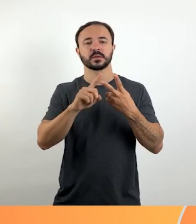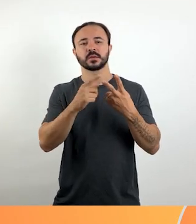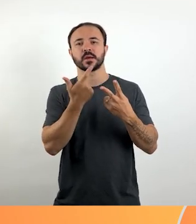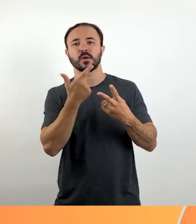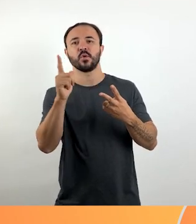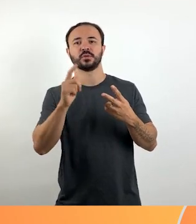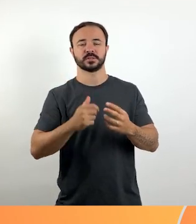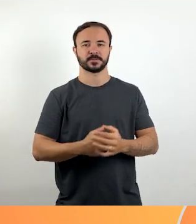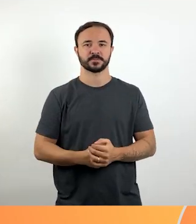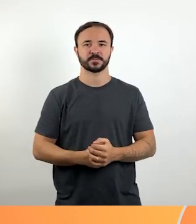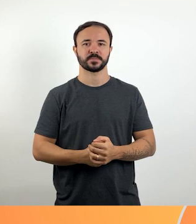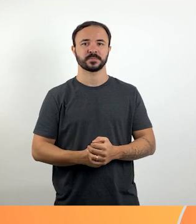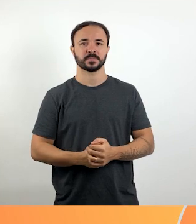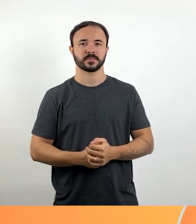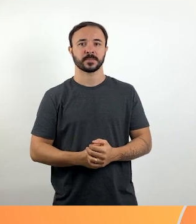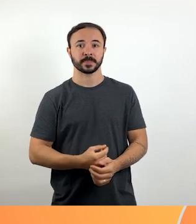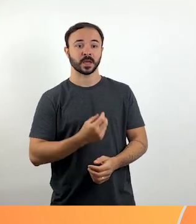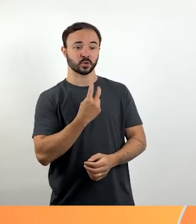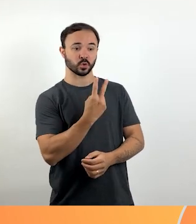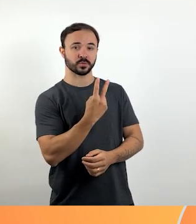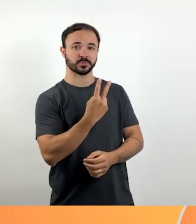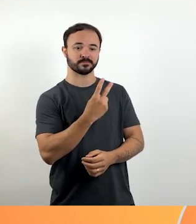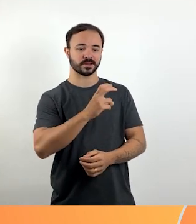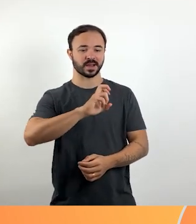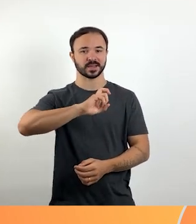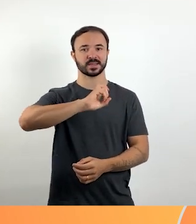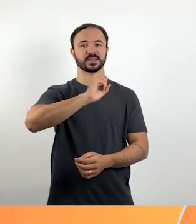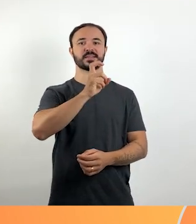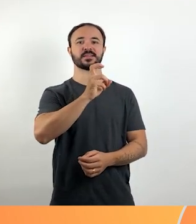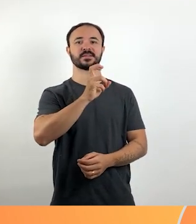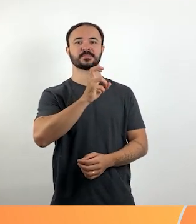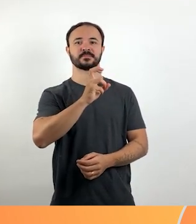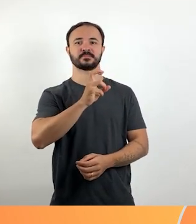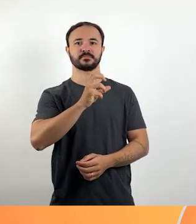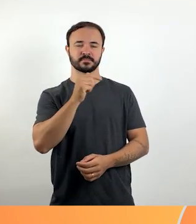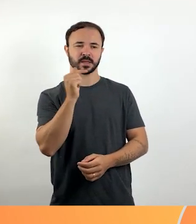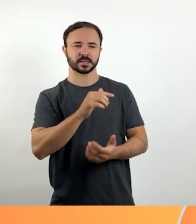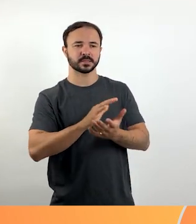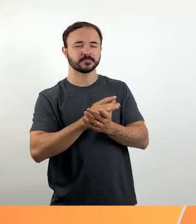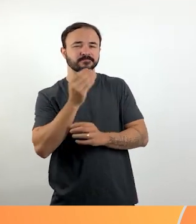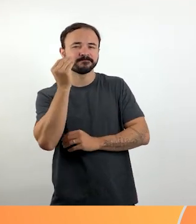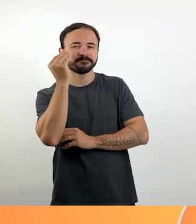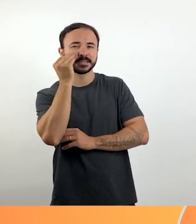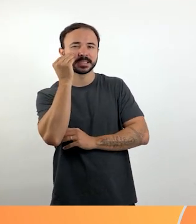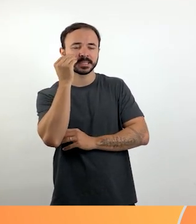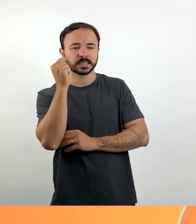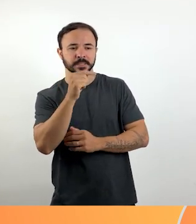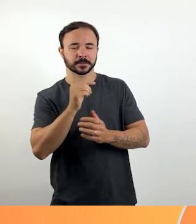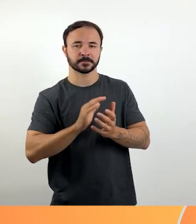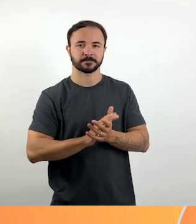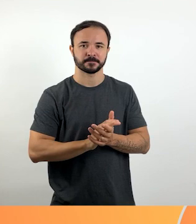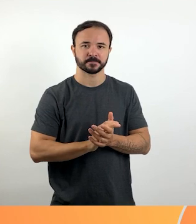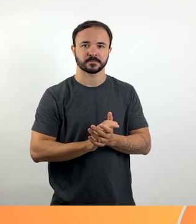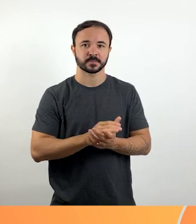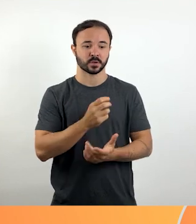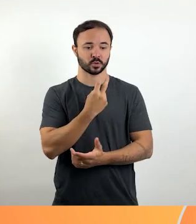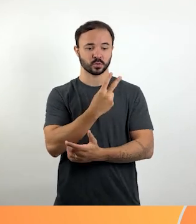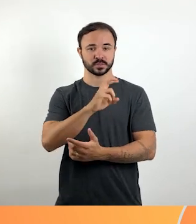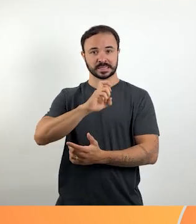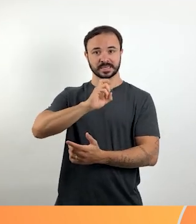que é o 2 à quinta, né? Vamos tentar um número aí com 2 à quinta. Então, com 2 à quinta eu tenho